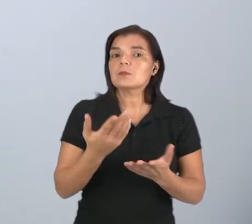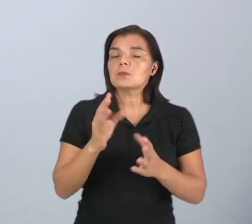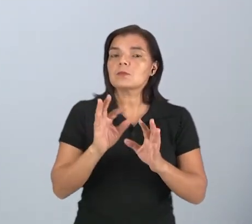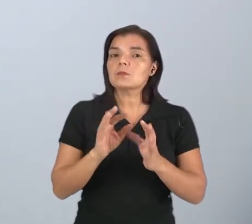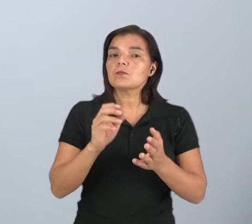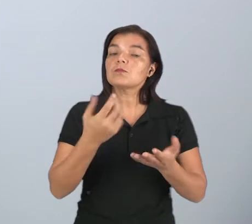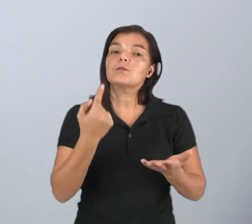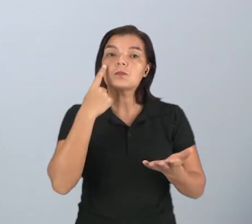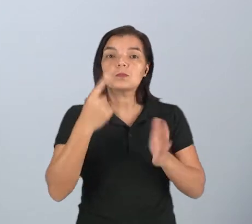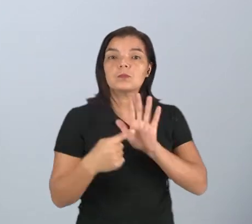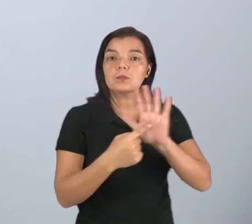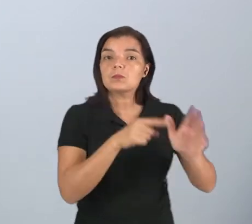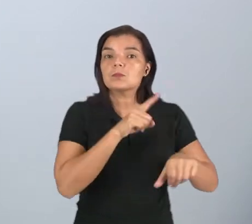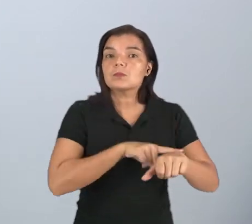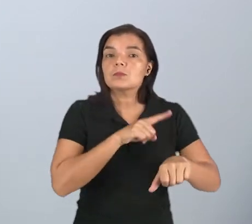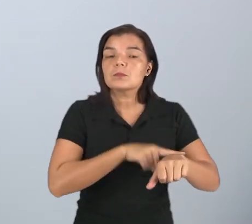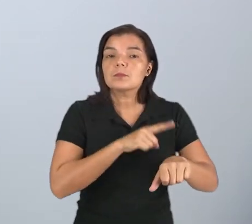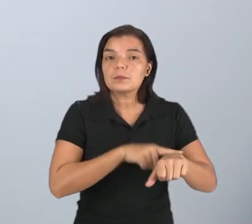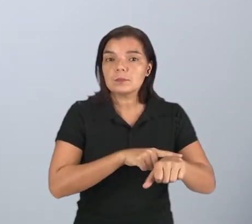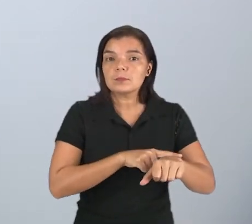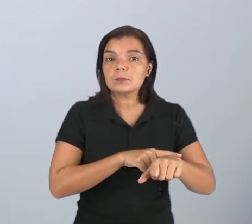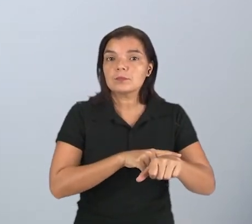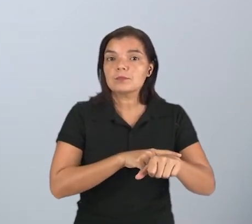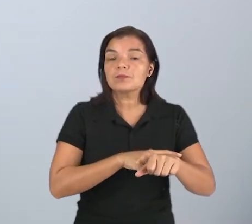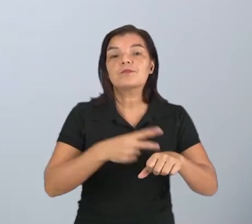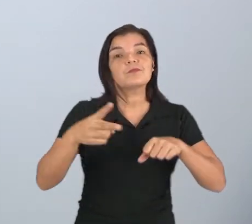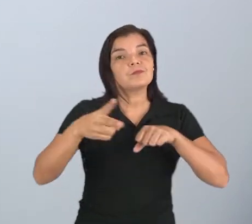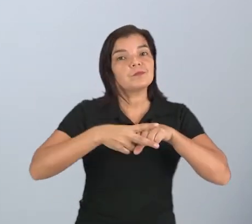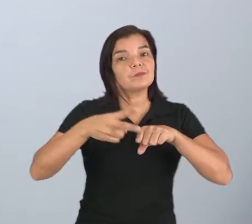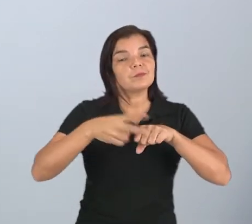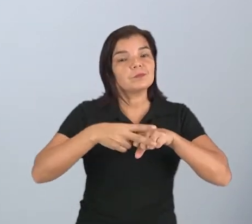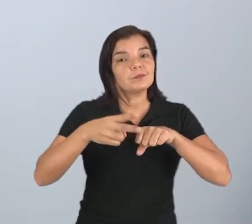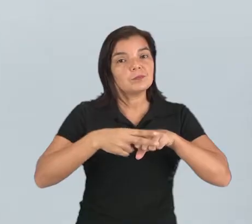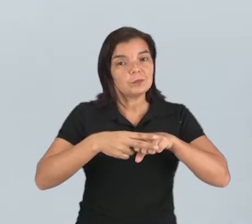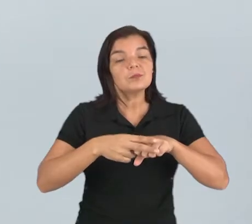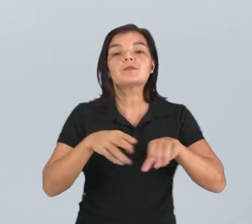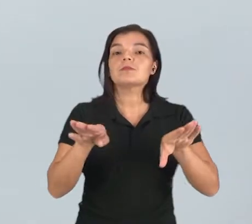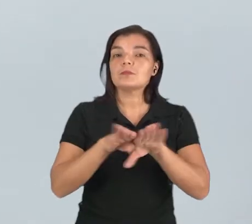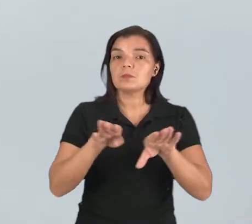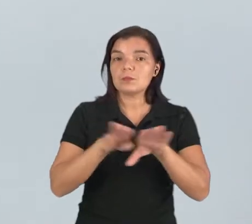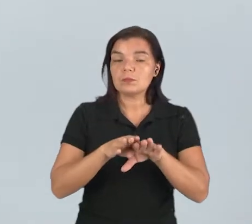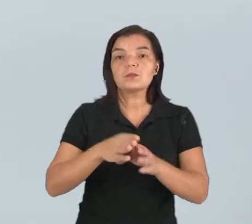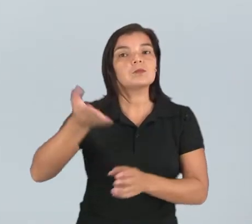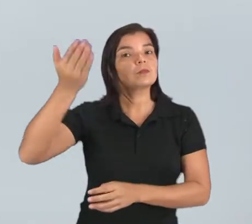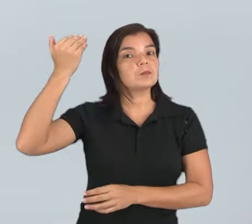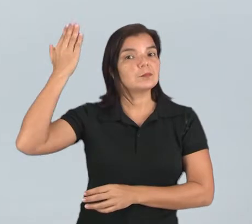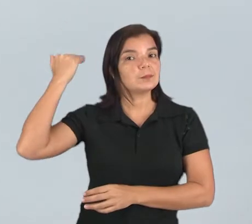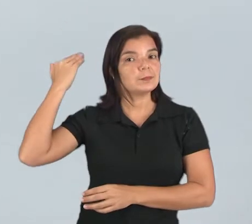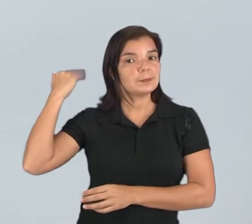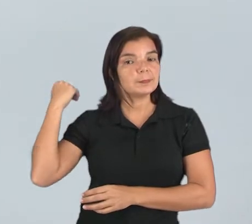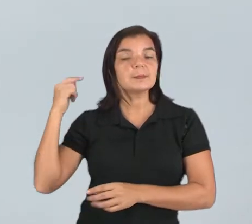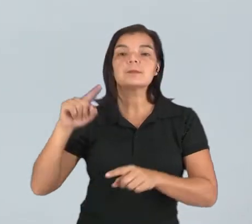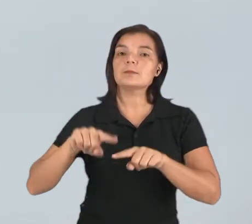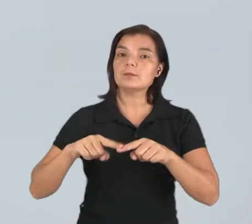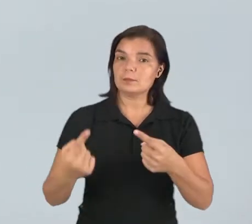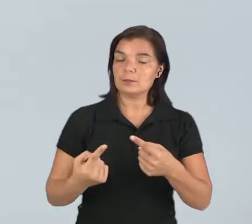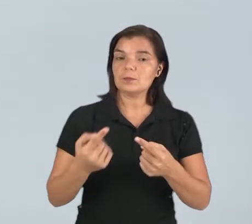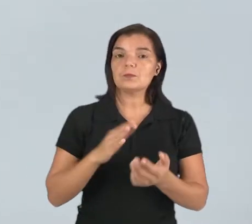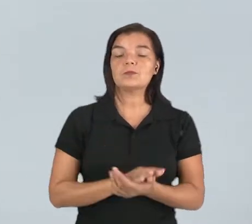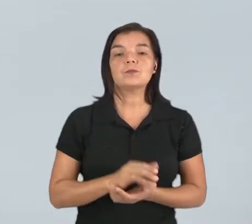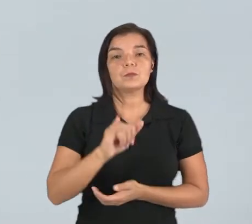uma marcação de tempo a partir dos verbos conjugados no pretérito. Pretérito perfeito